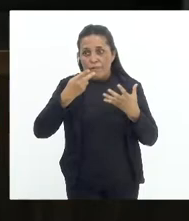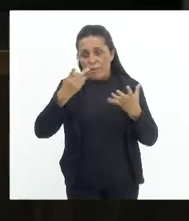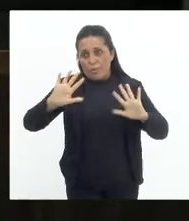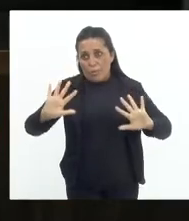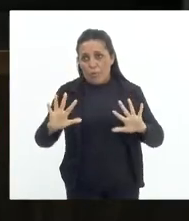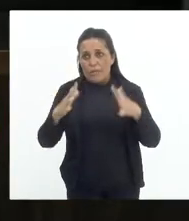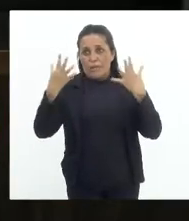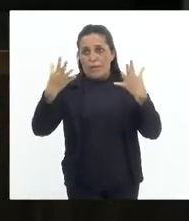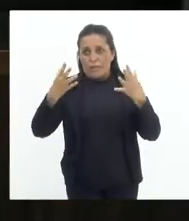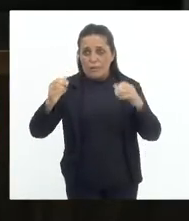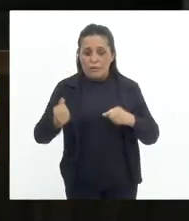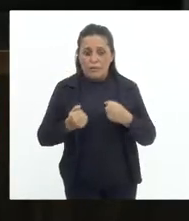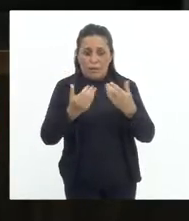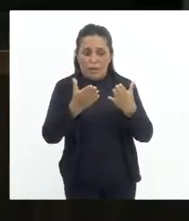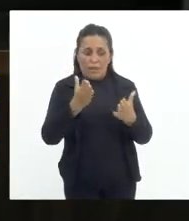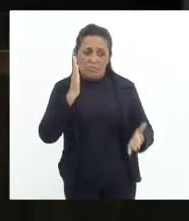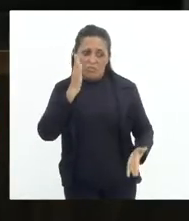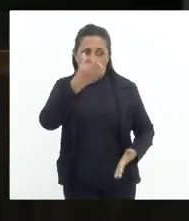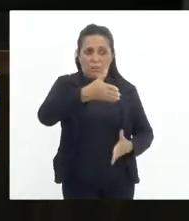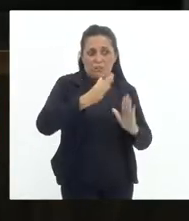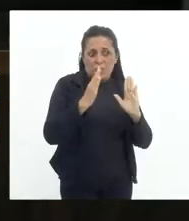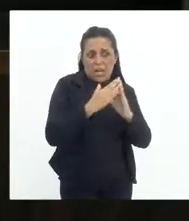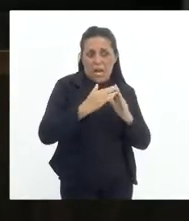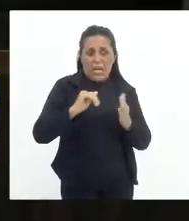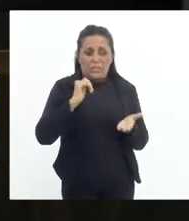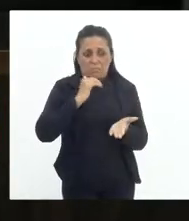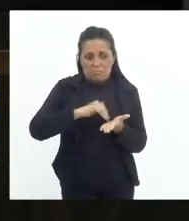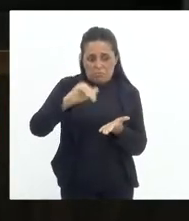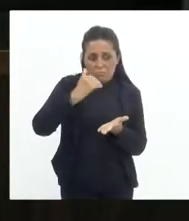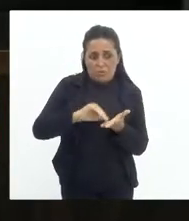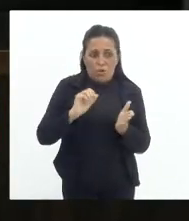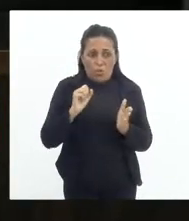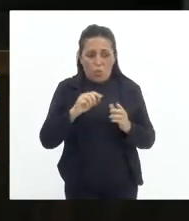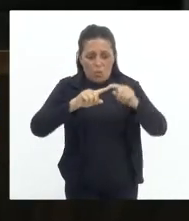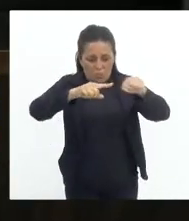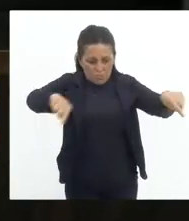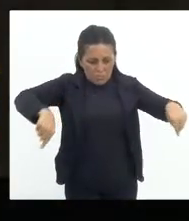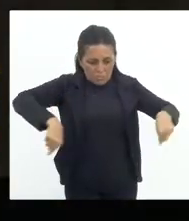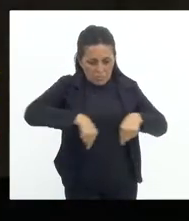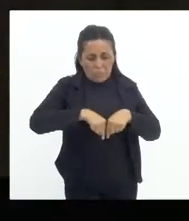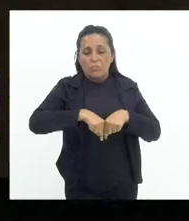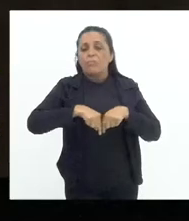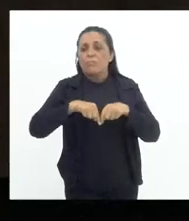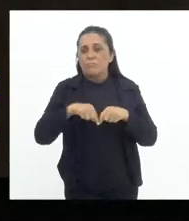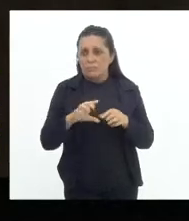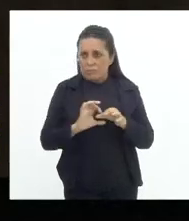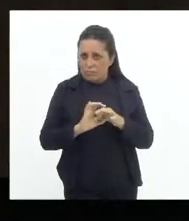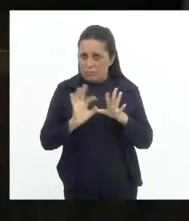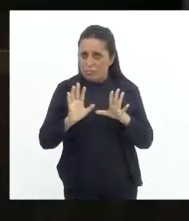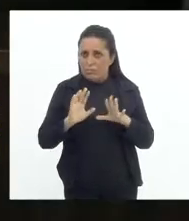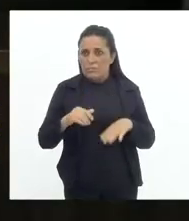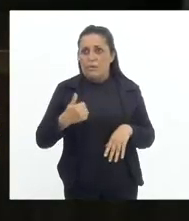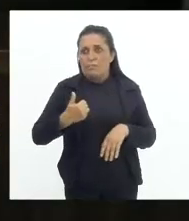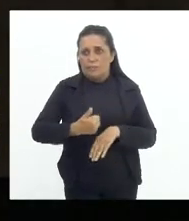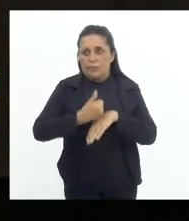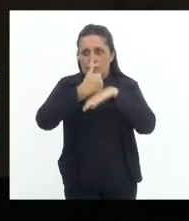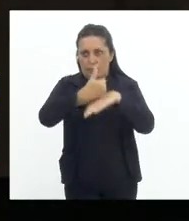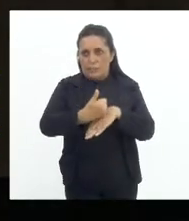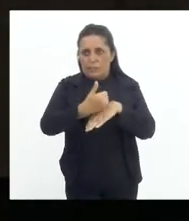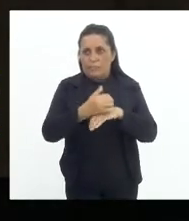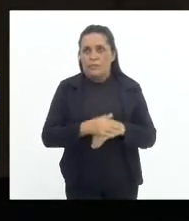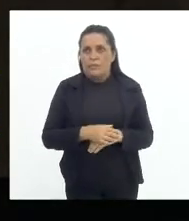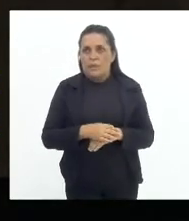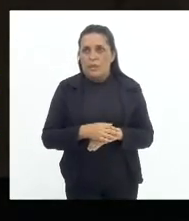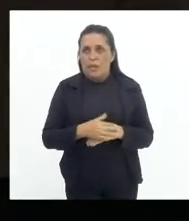ou em casa ou no escritório mesmo no gabinete a gente tem perfeito priorizado você na